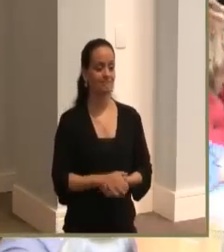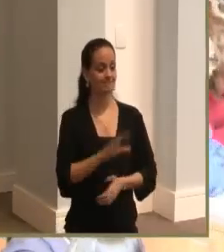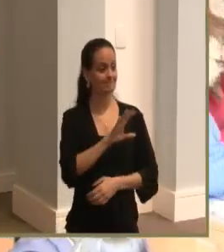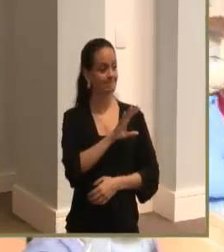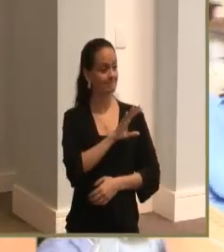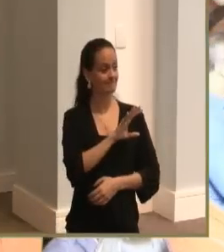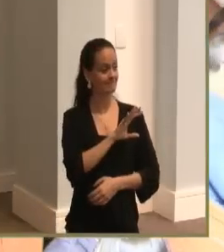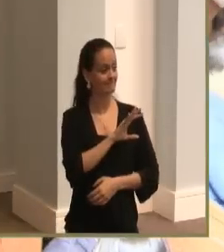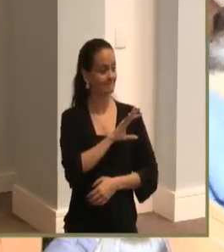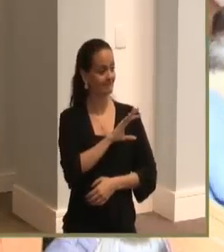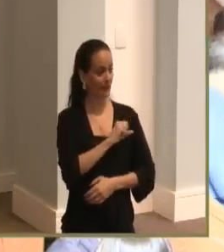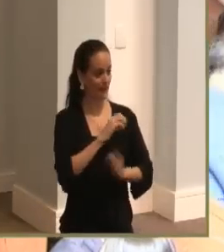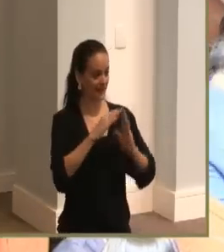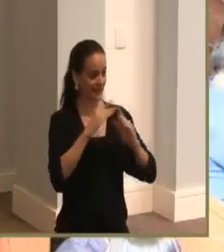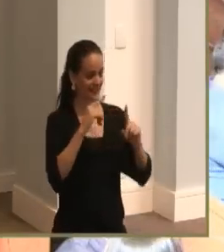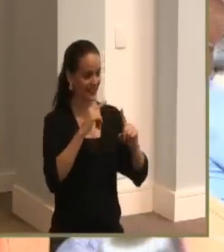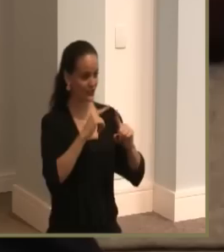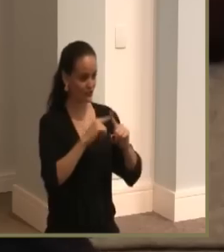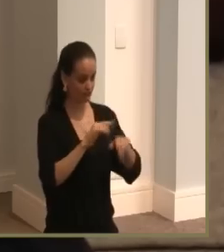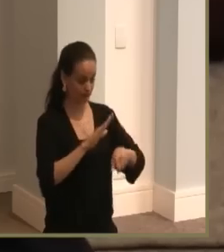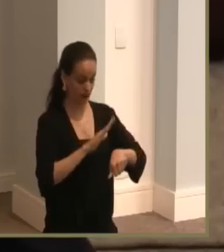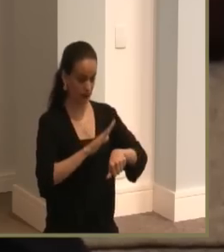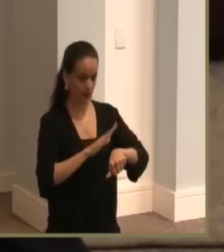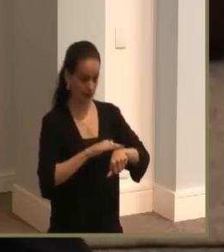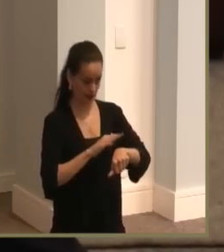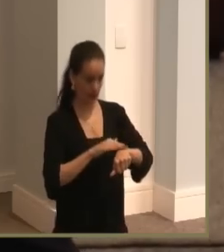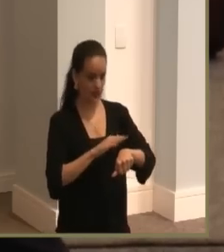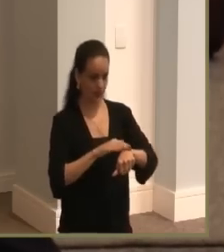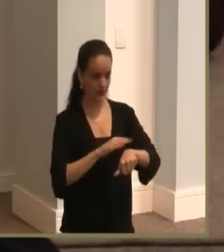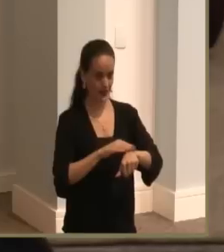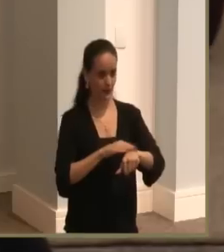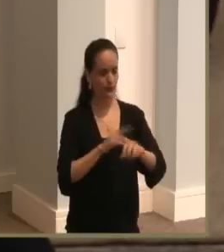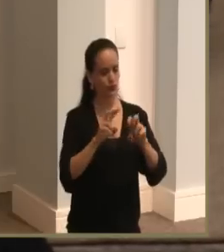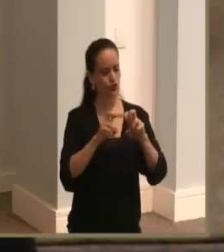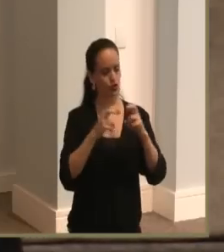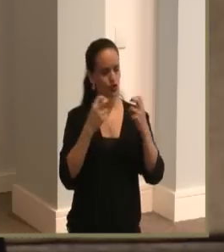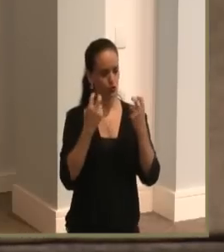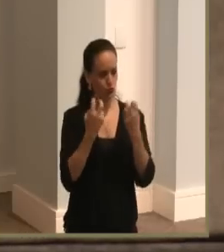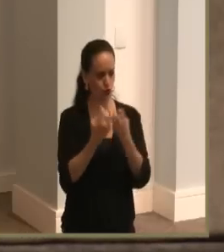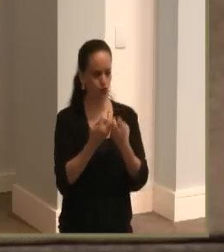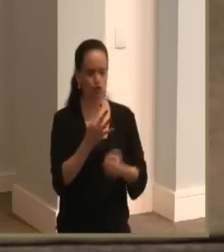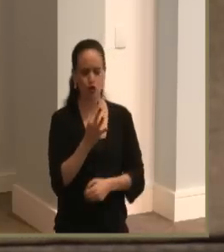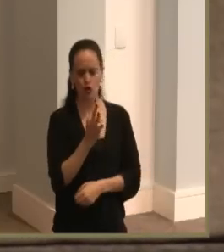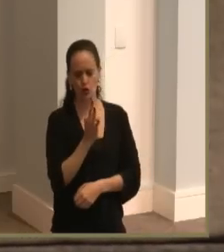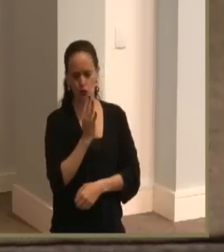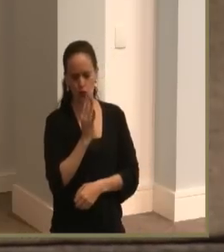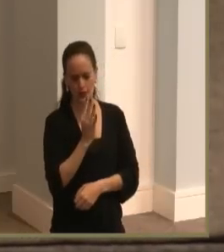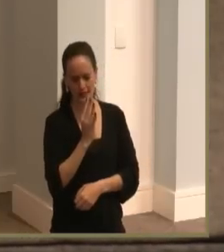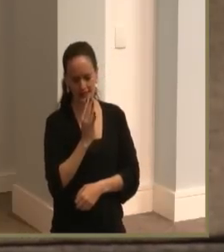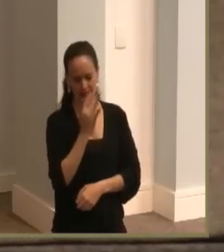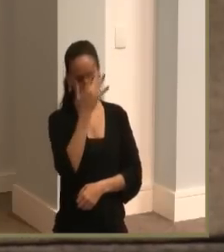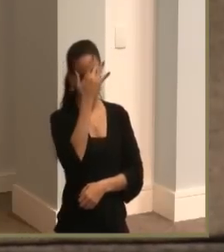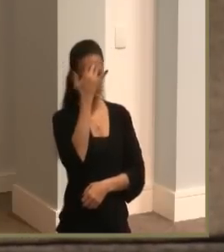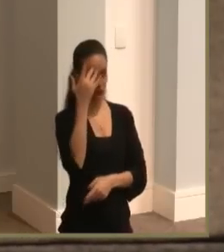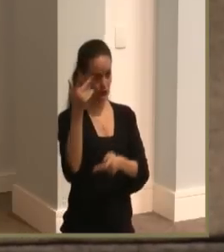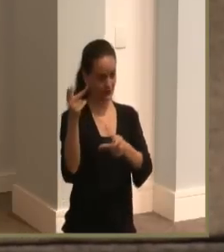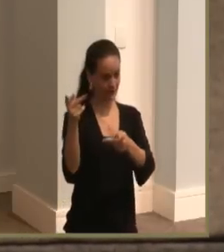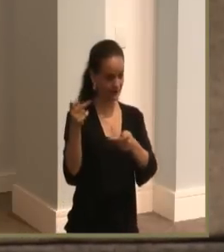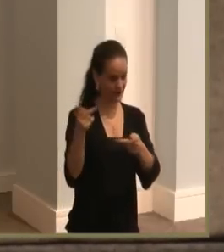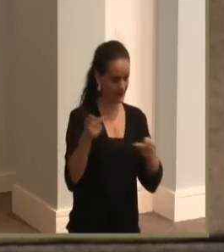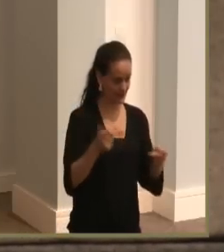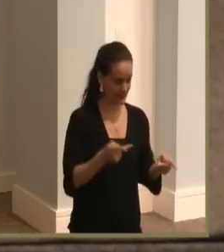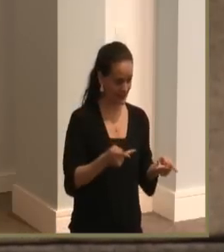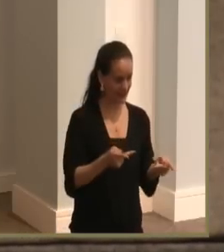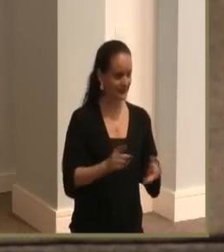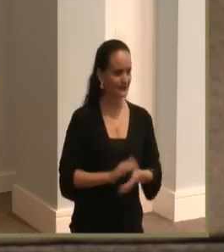Amada igreja, neste momento em que, durante os nossos cultos, nós conhecemos aqueles que nos visitam, um momento muito alegre